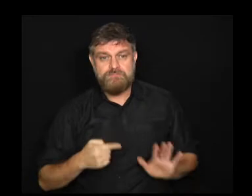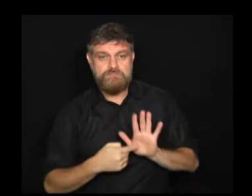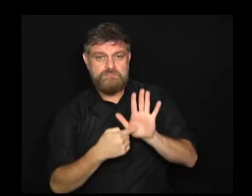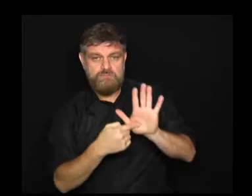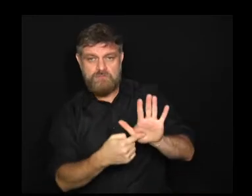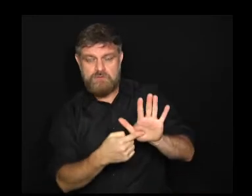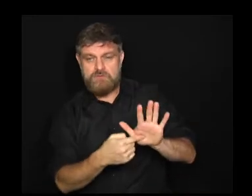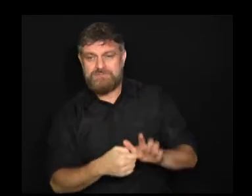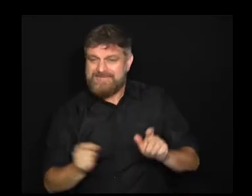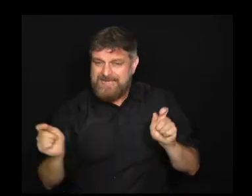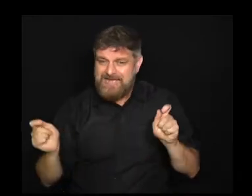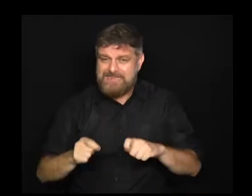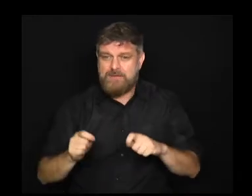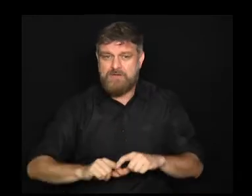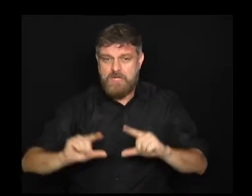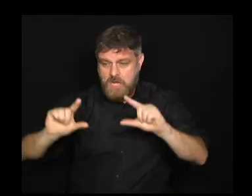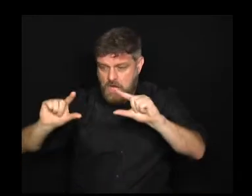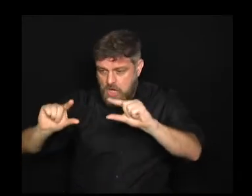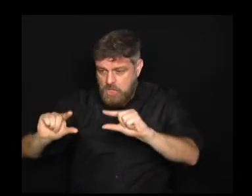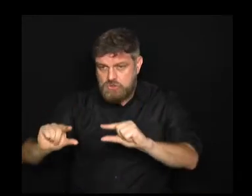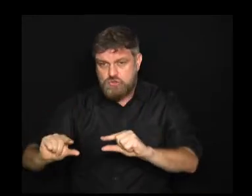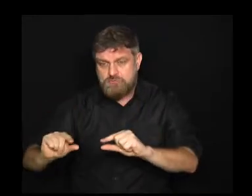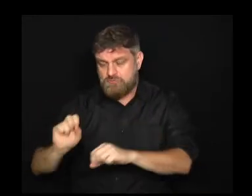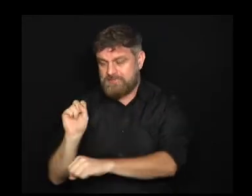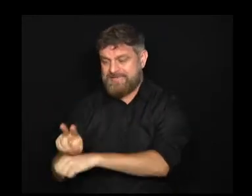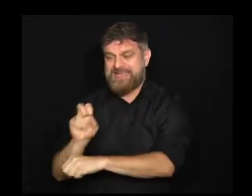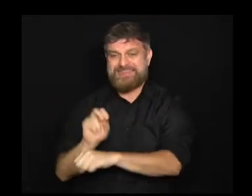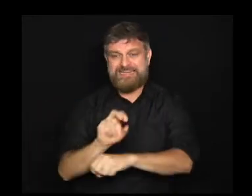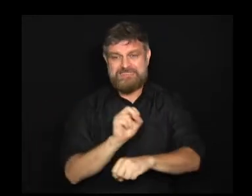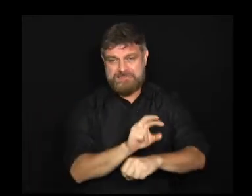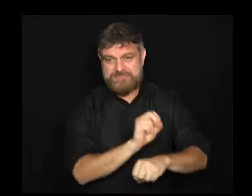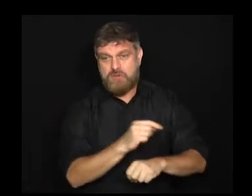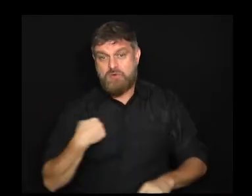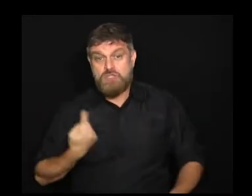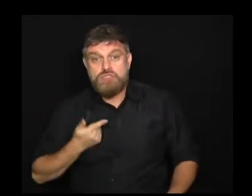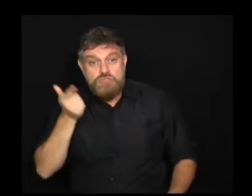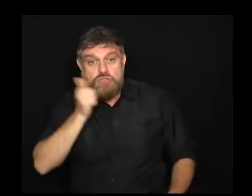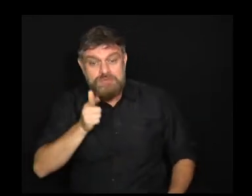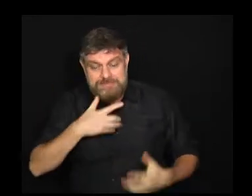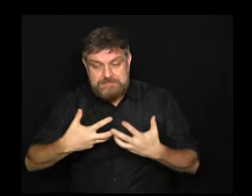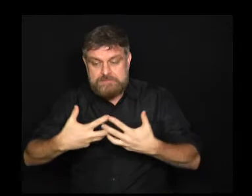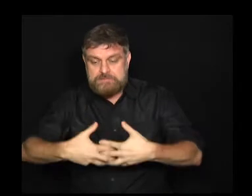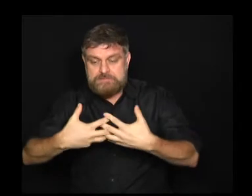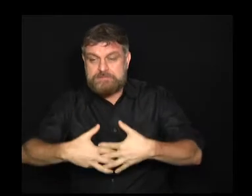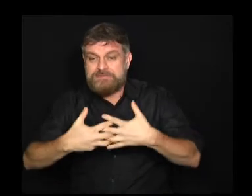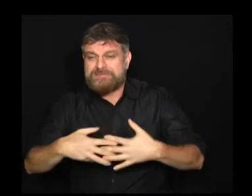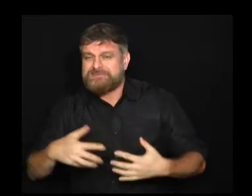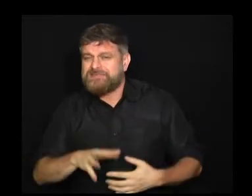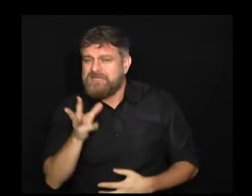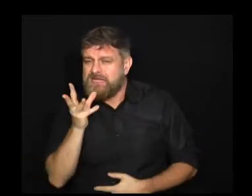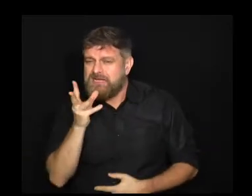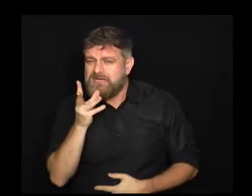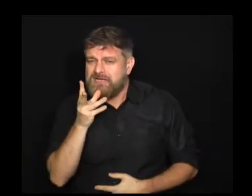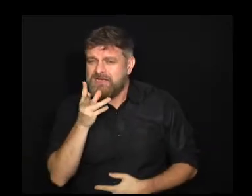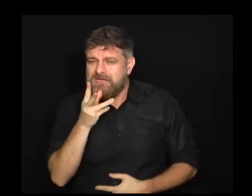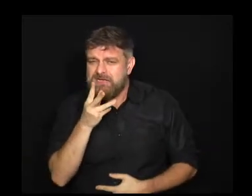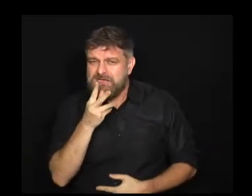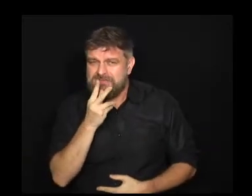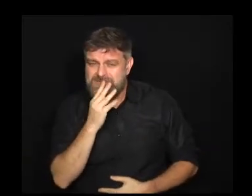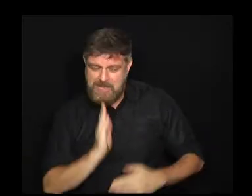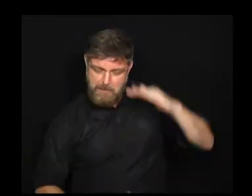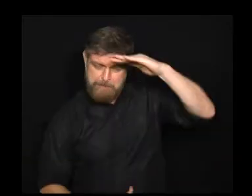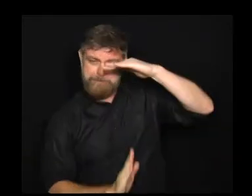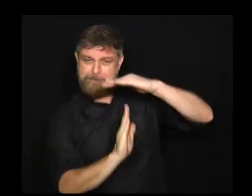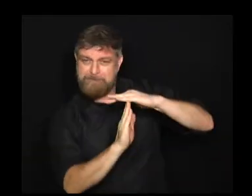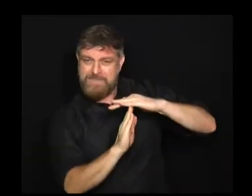que você conseguir diminuir um pouco a taxa de transmissão, a gente tem um efeito que diminuiria de um pico que